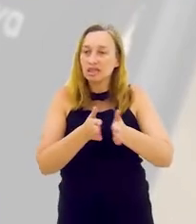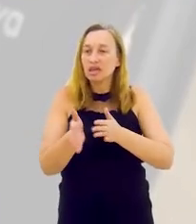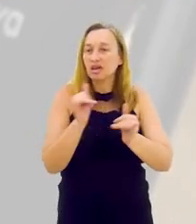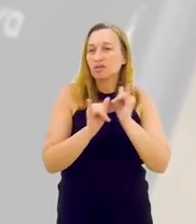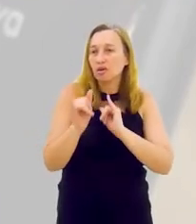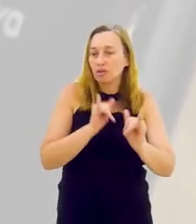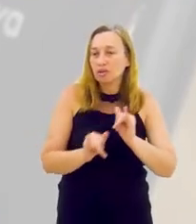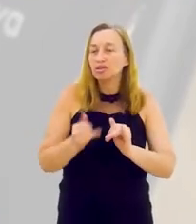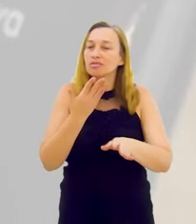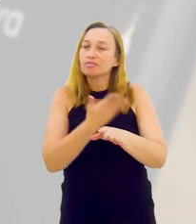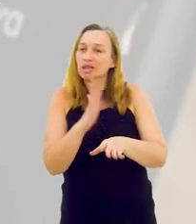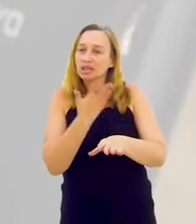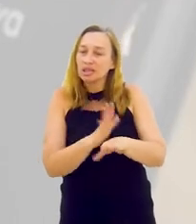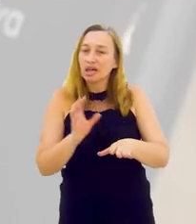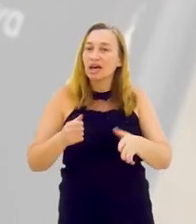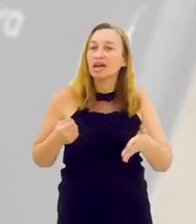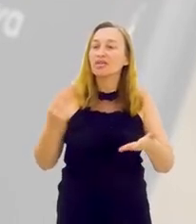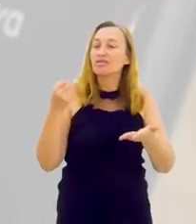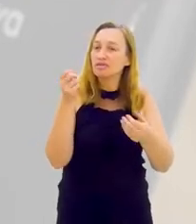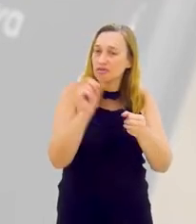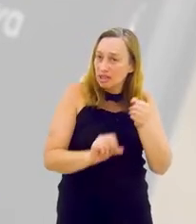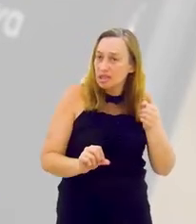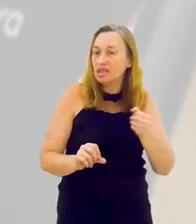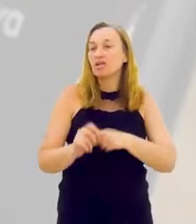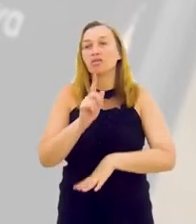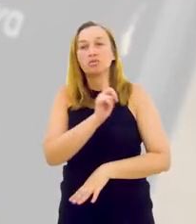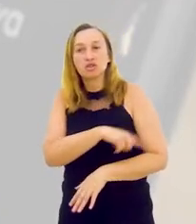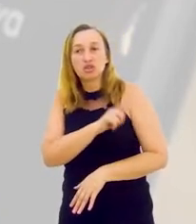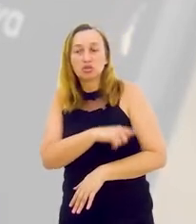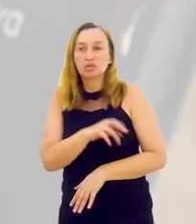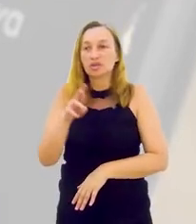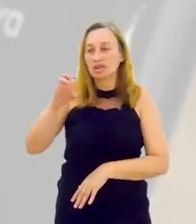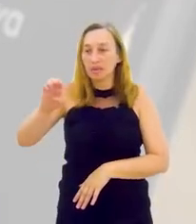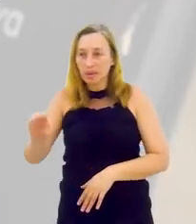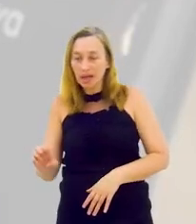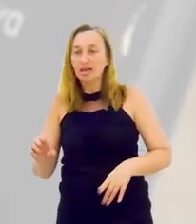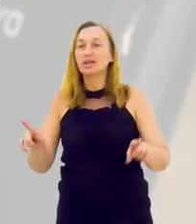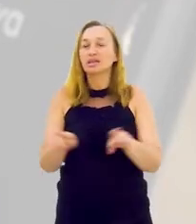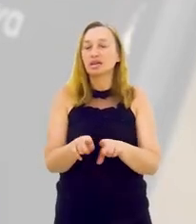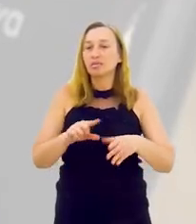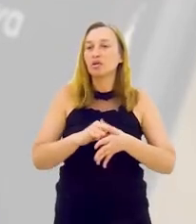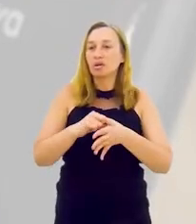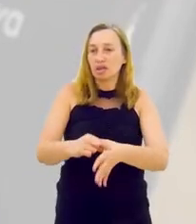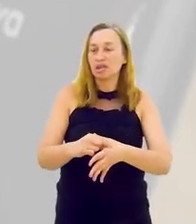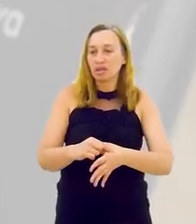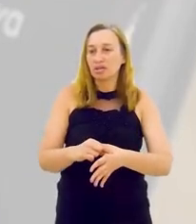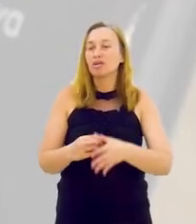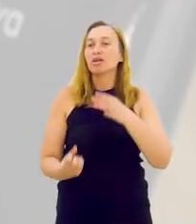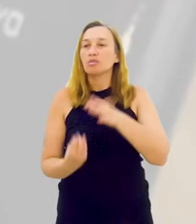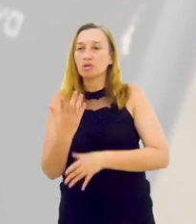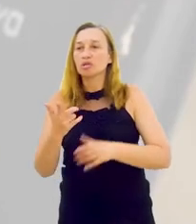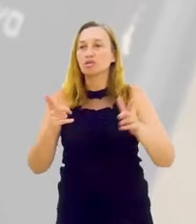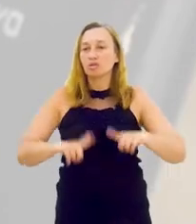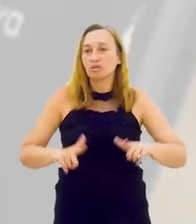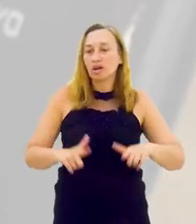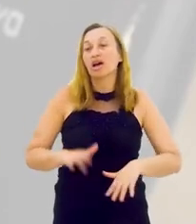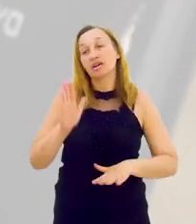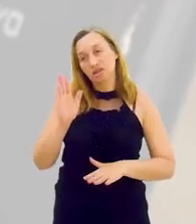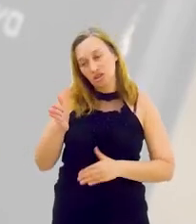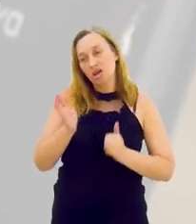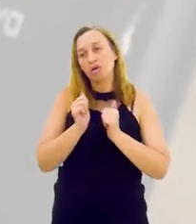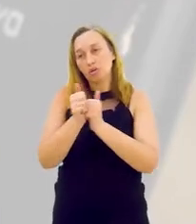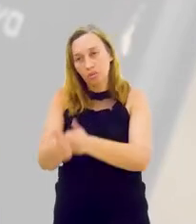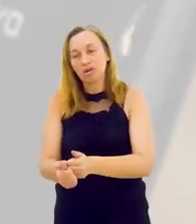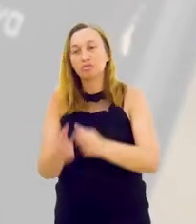à informação e praticar, executar como um gestor no SEBRAE e como um líder na área de arranjo produtivo local, acho que você já me